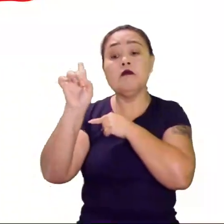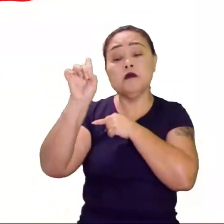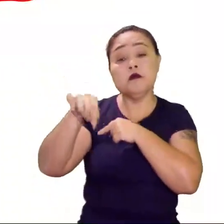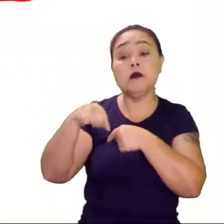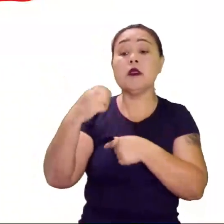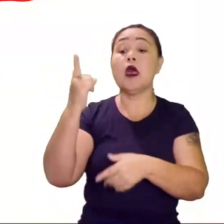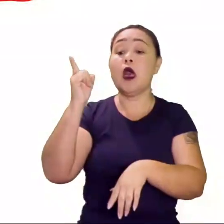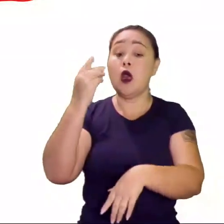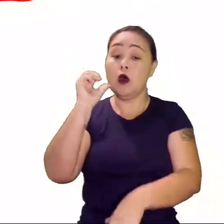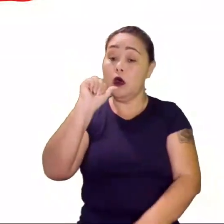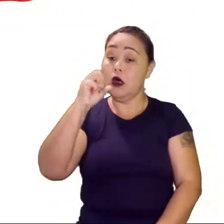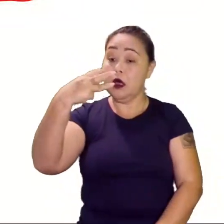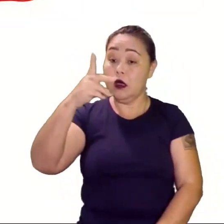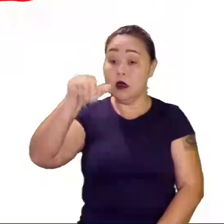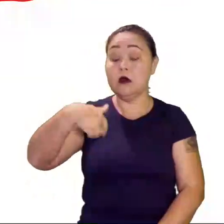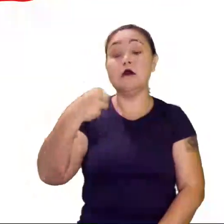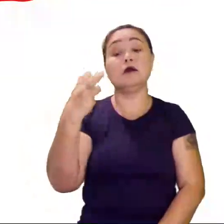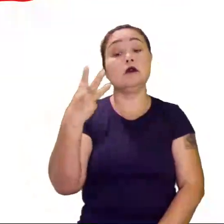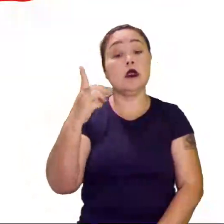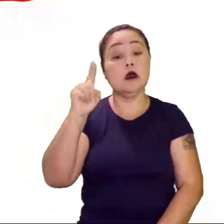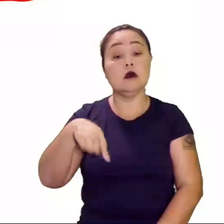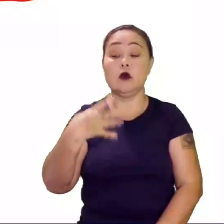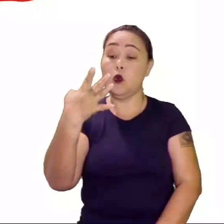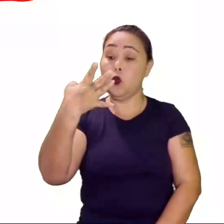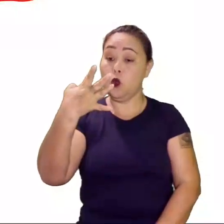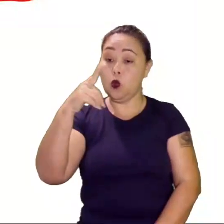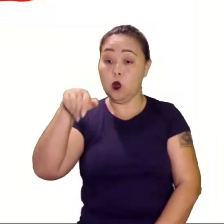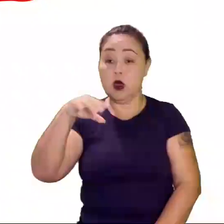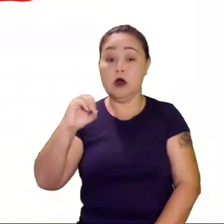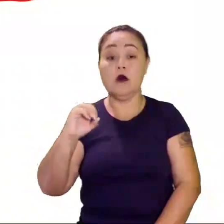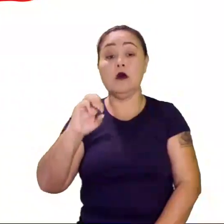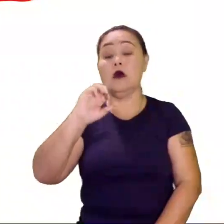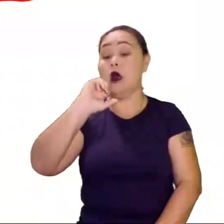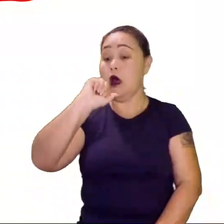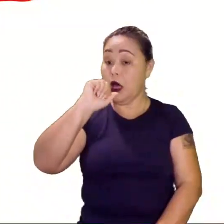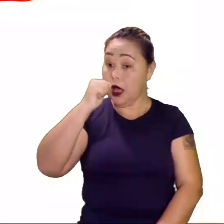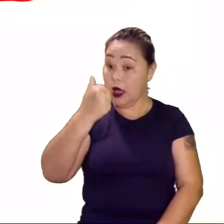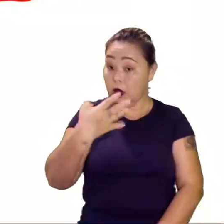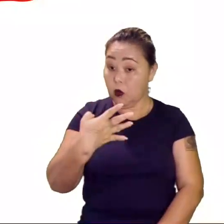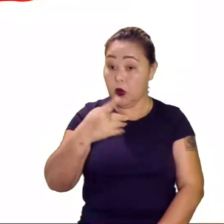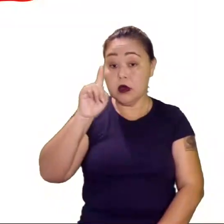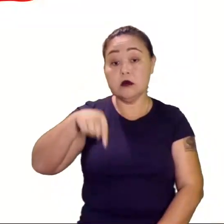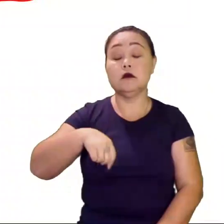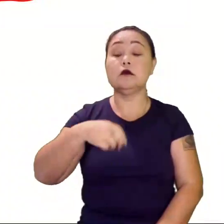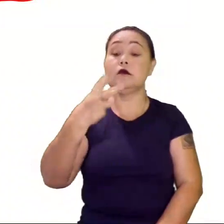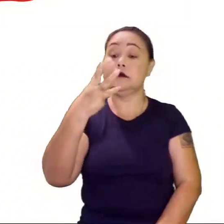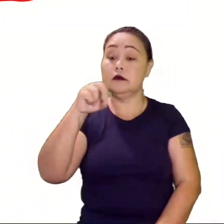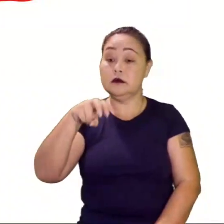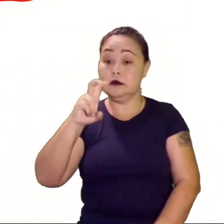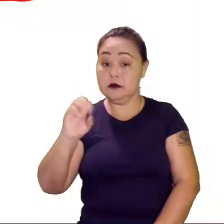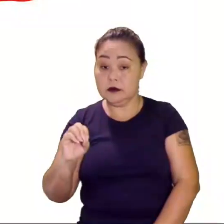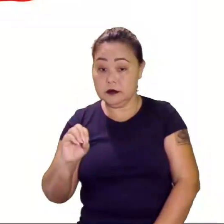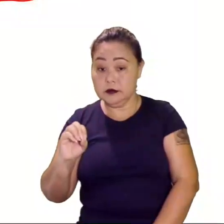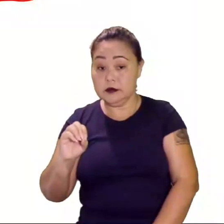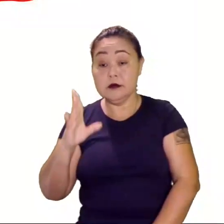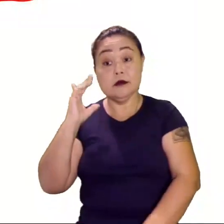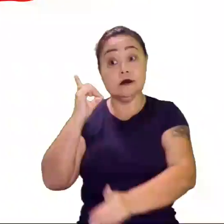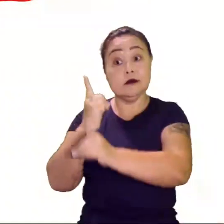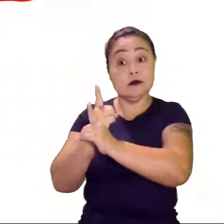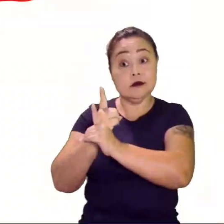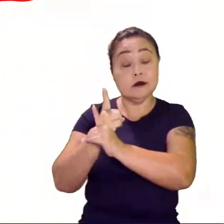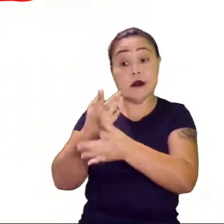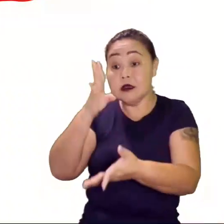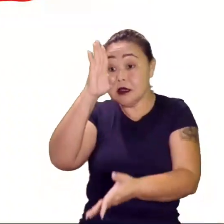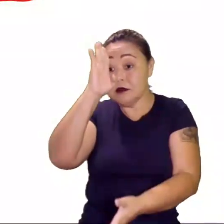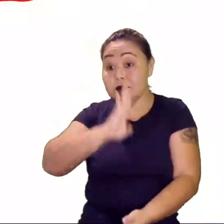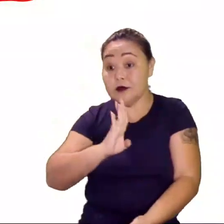nosso A3? Reduziu mais 50 centavos. R$4. R$4. Quem é o nosso A4? R$3,50. Reduziu mais 50 centavos. Vai chegar um momento que vai ser de